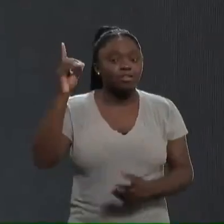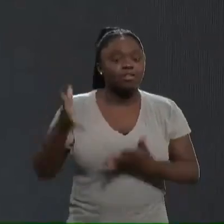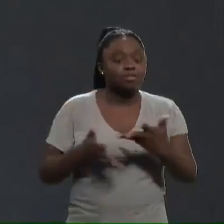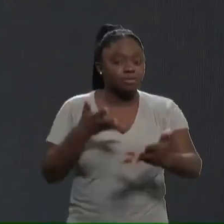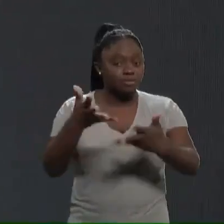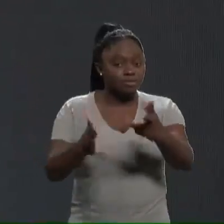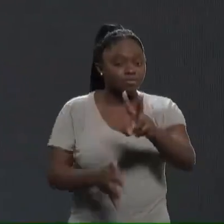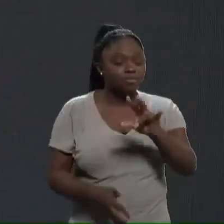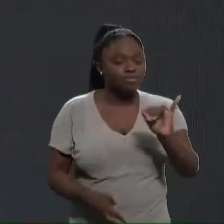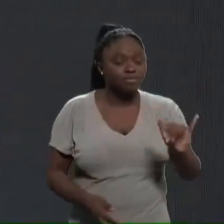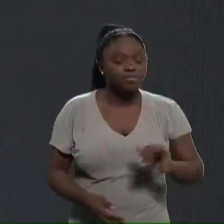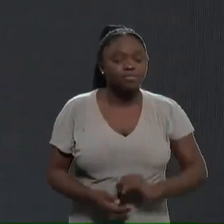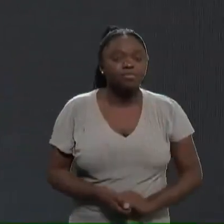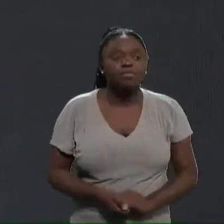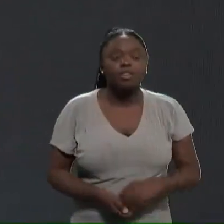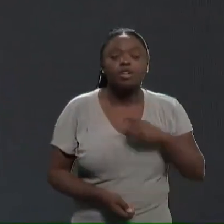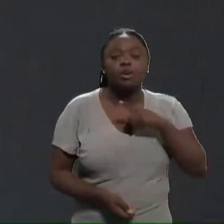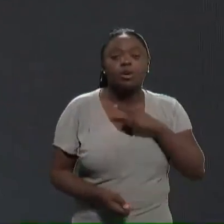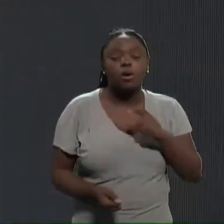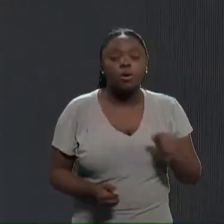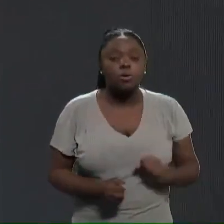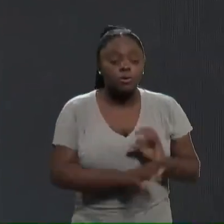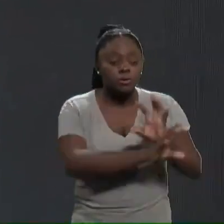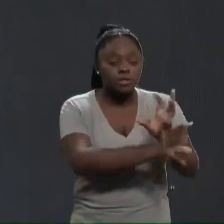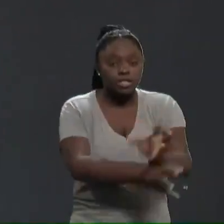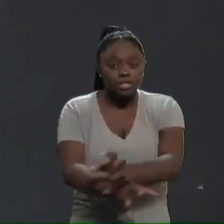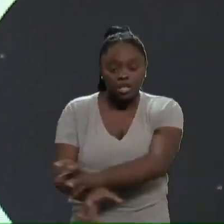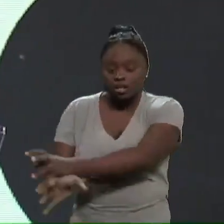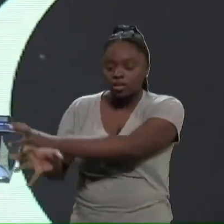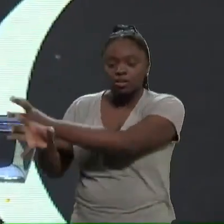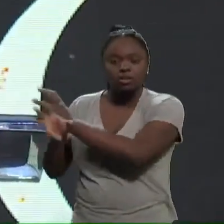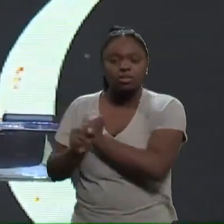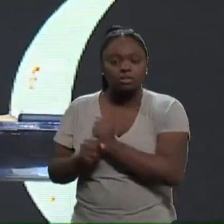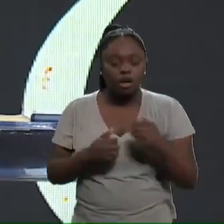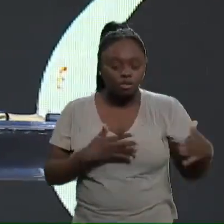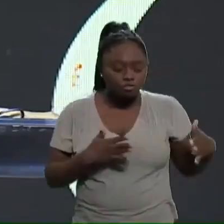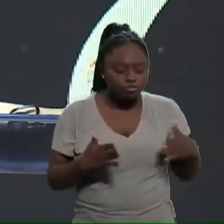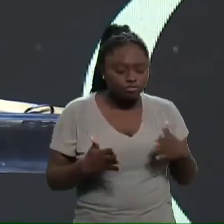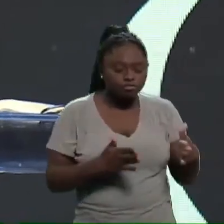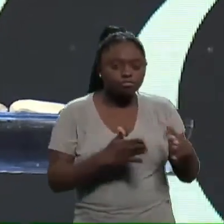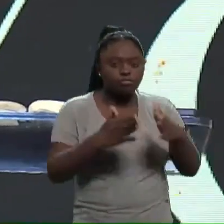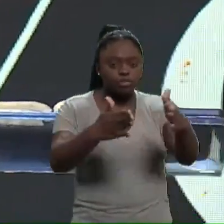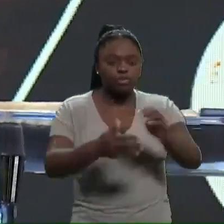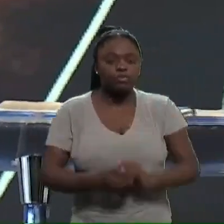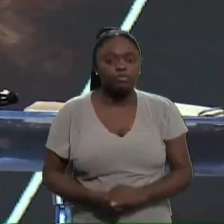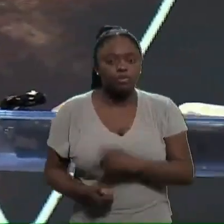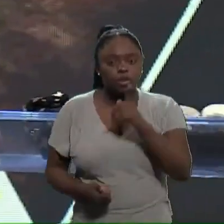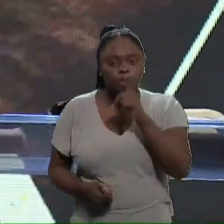dizer: porei um caminho no deserto e rios no ermo.